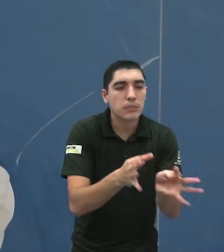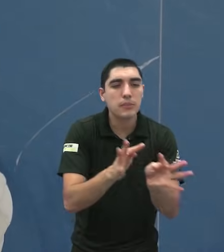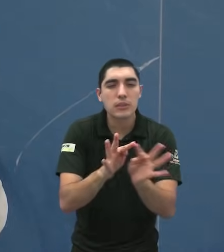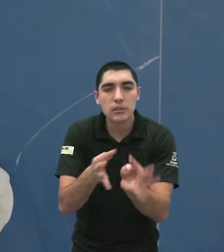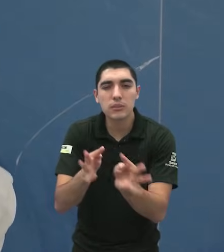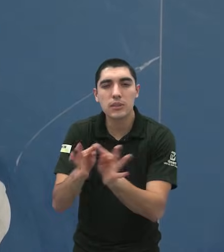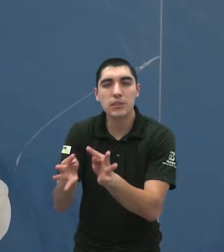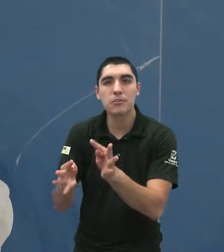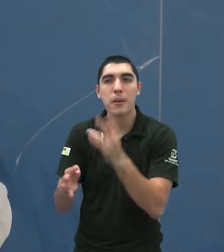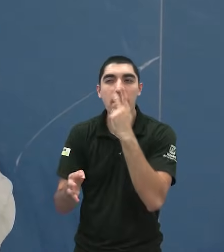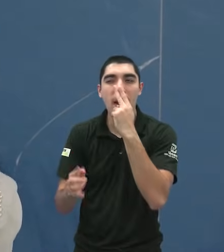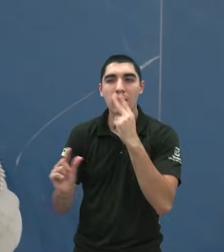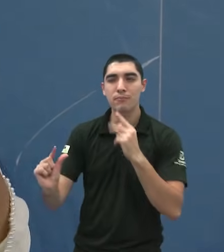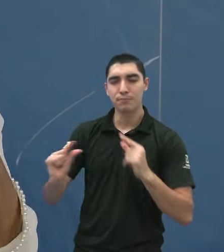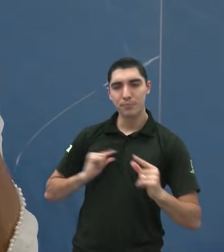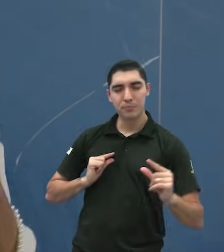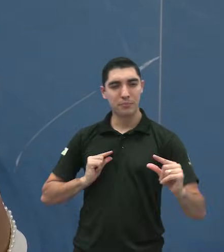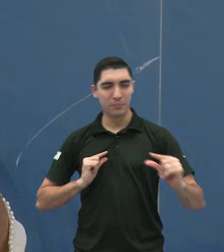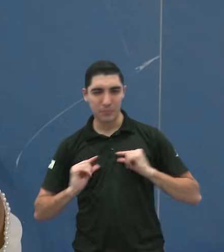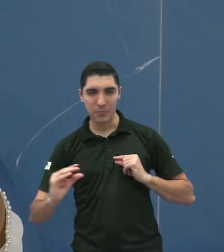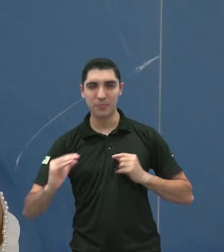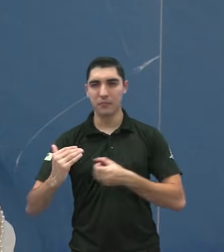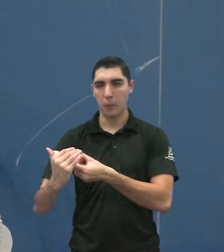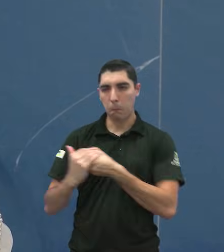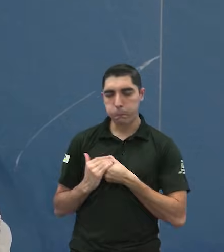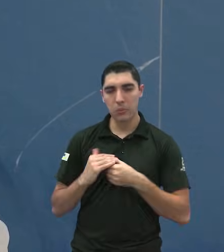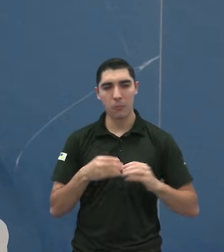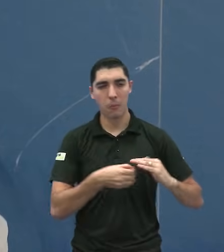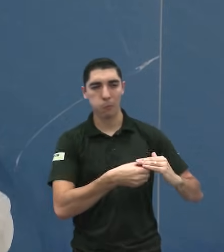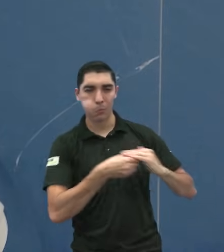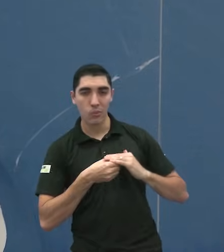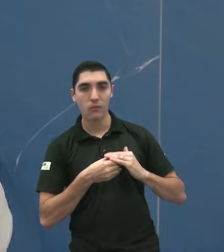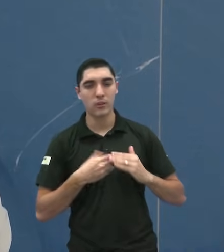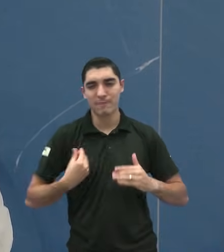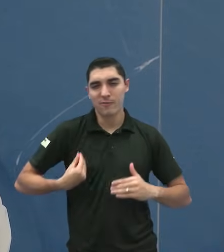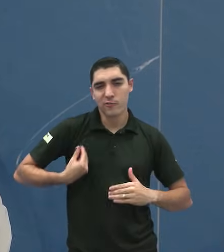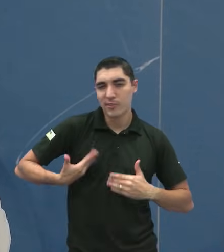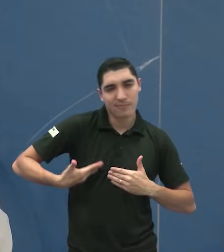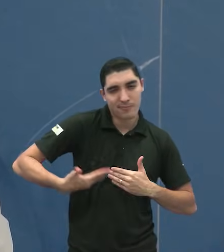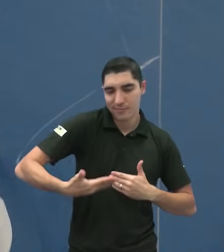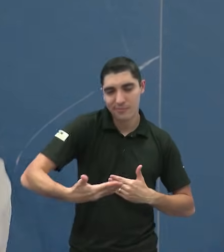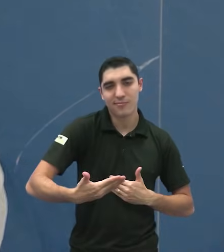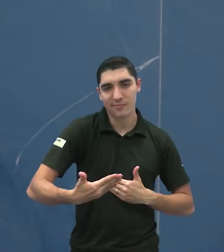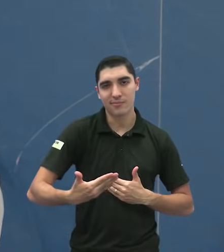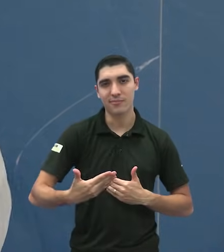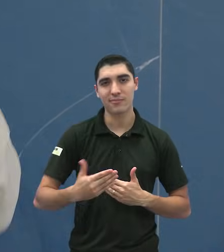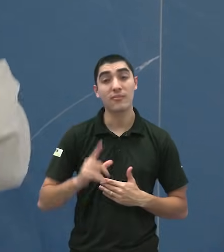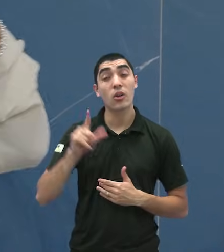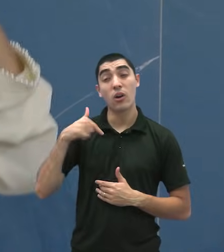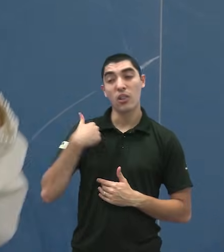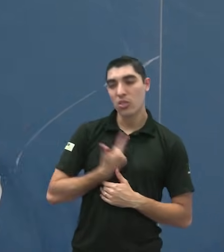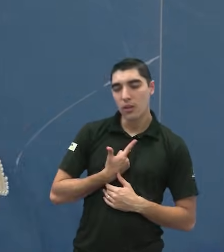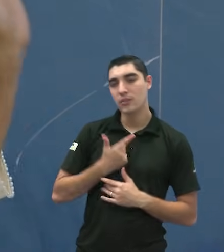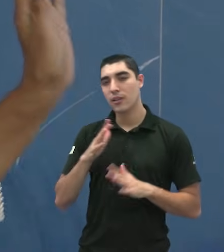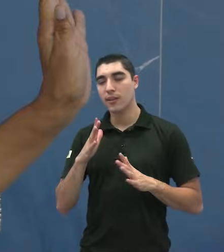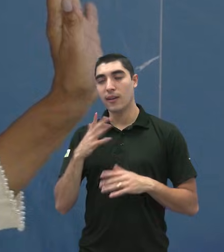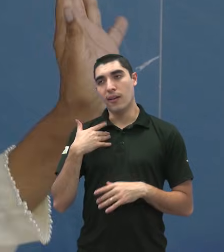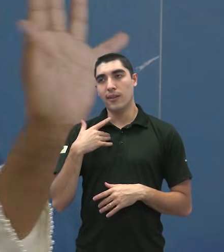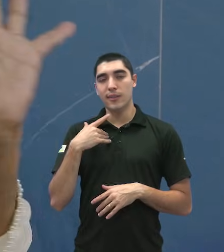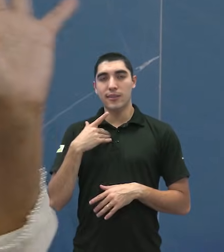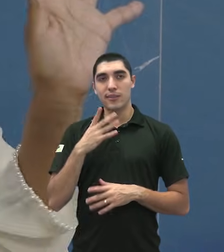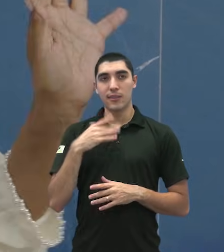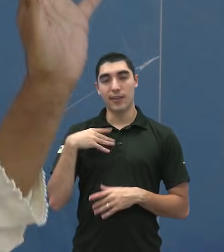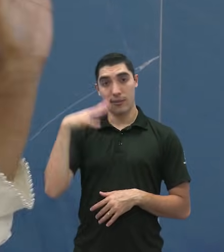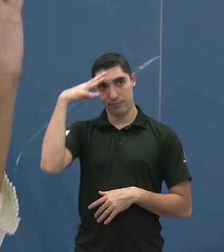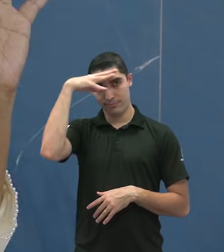microagressões, como foi colocado aqui, cotidianas, né? Sim. Que vão se juntando ao longo. E que ou a gente dá uma de louco